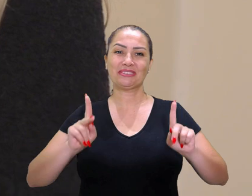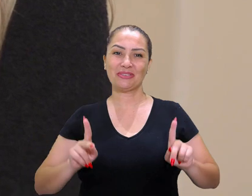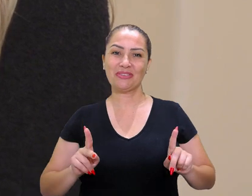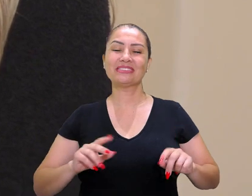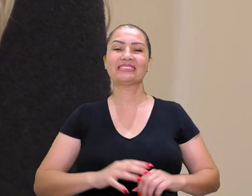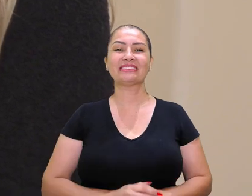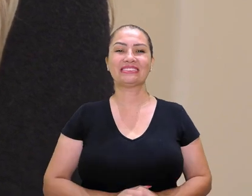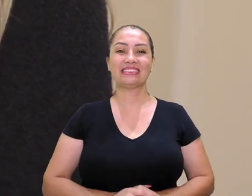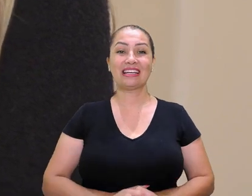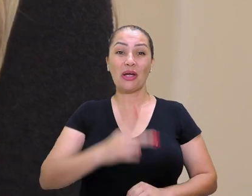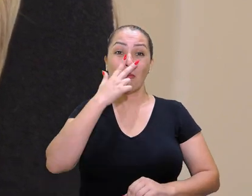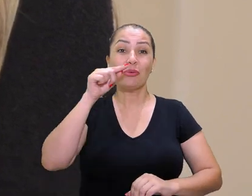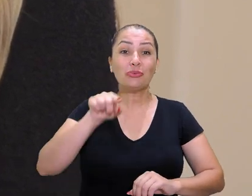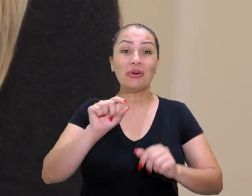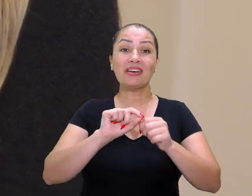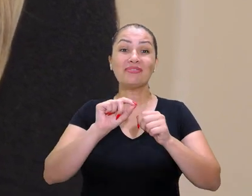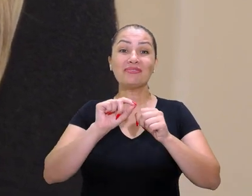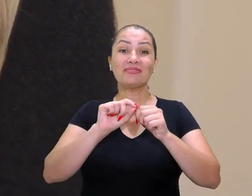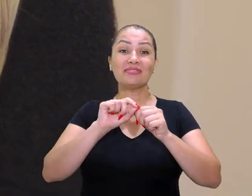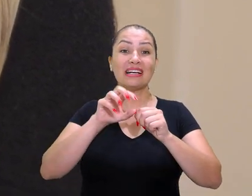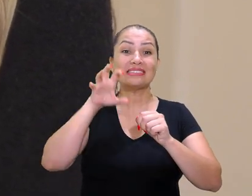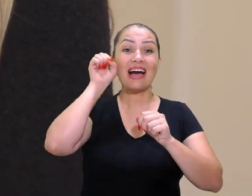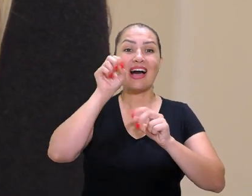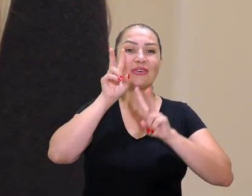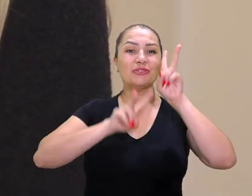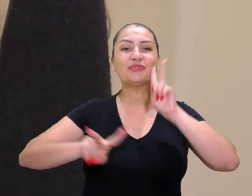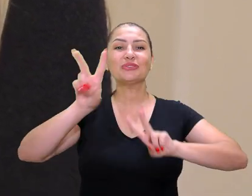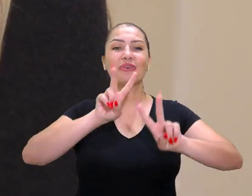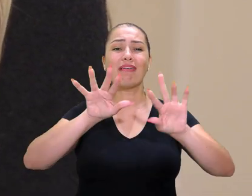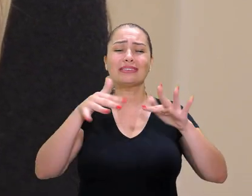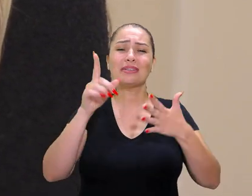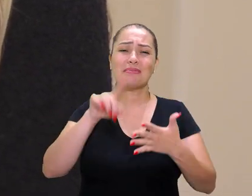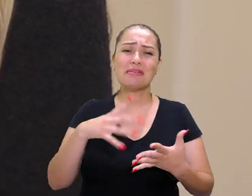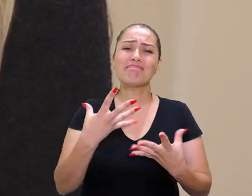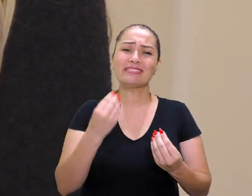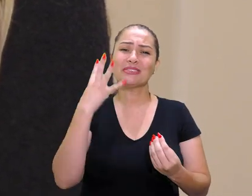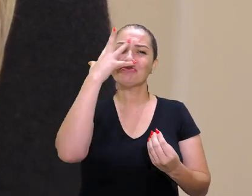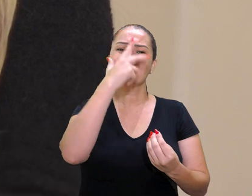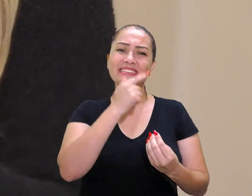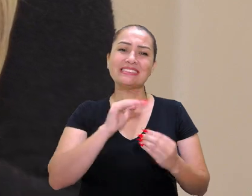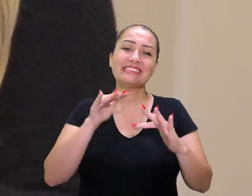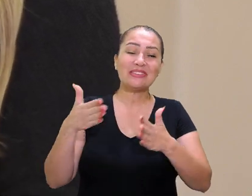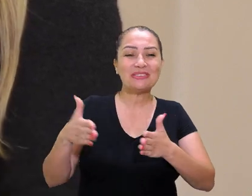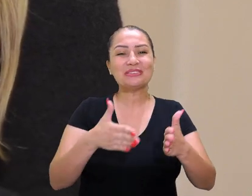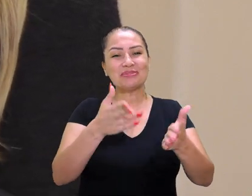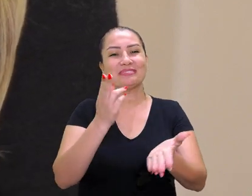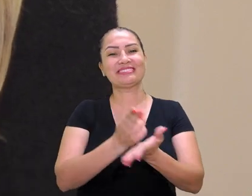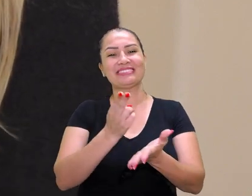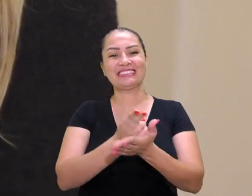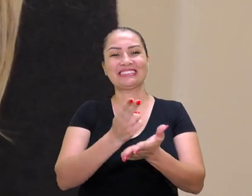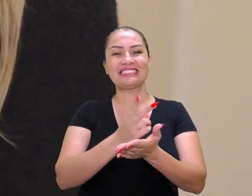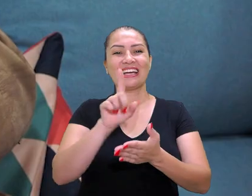através do audiovisual. Isso é muito belo. Então, acho assim, a nossa missão está indo, né? Eu acho que é